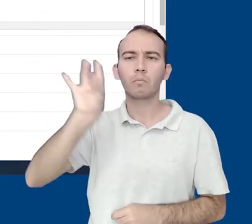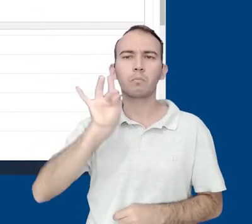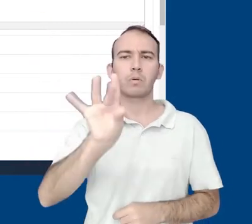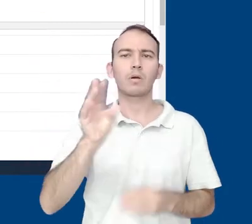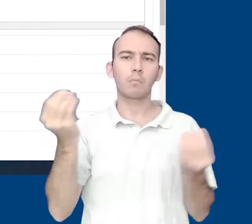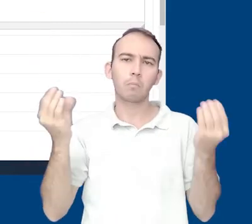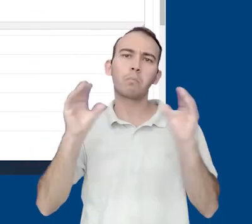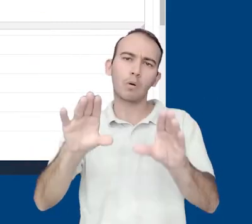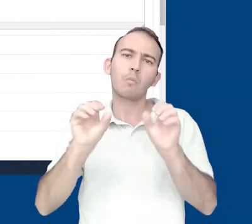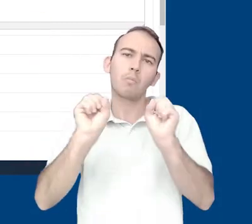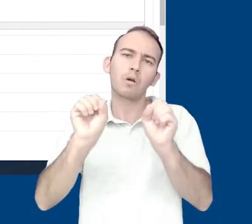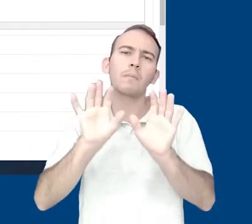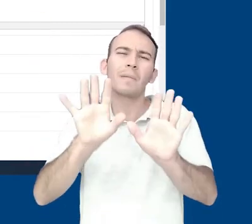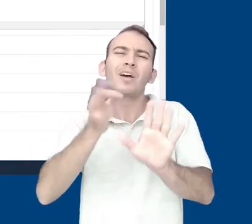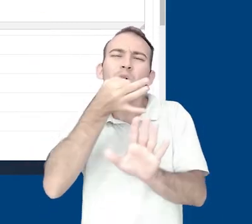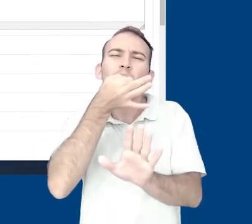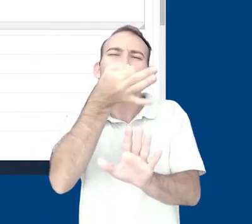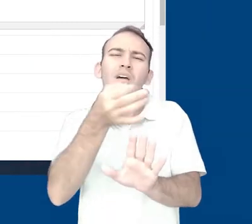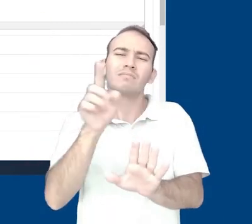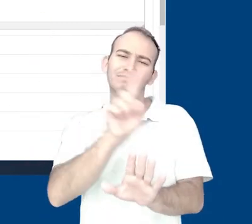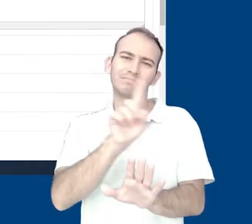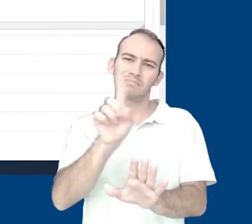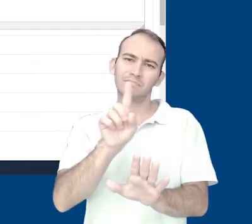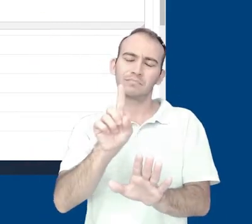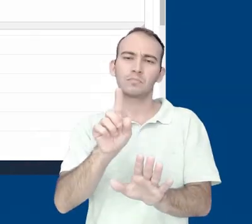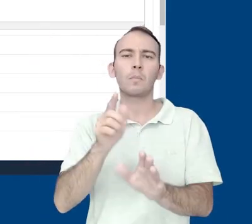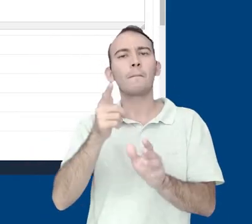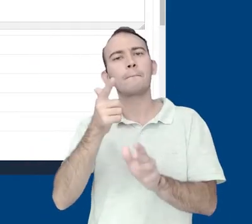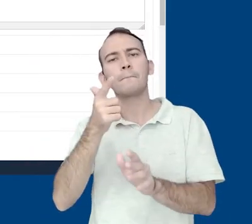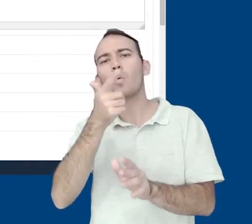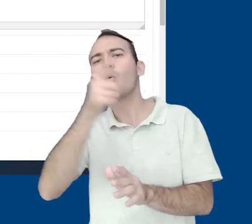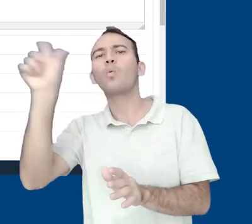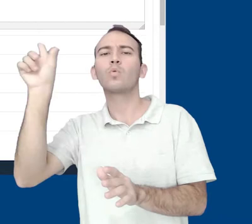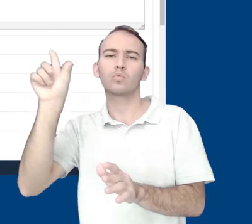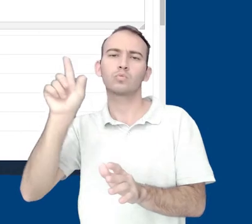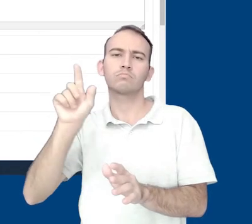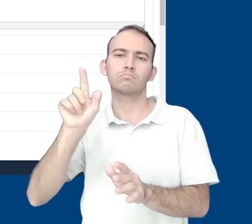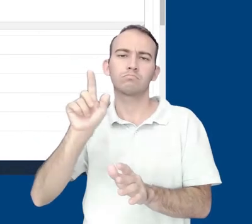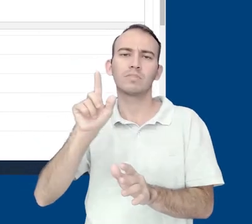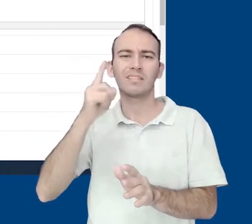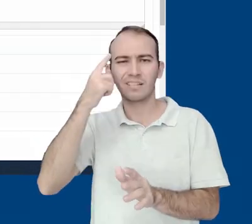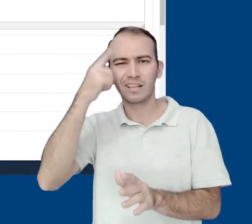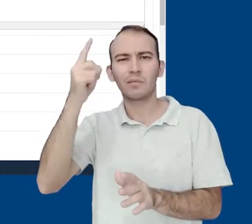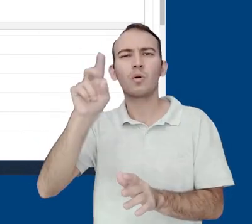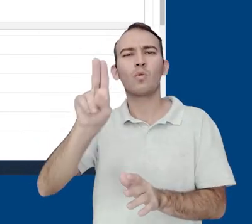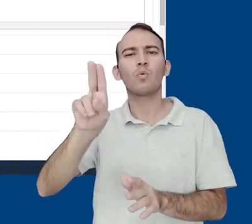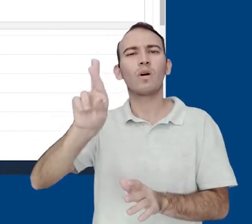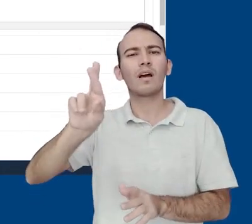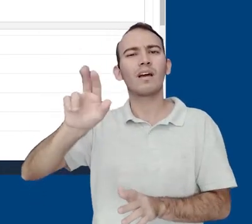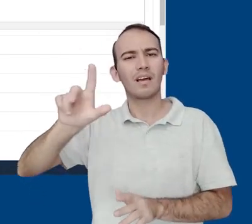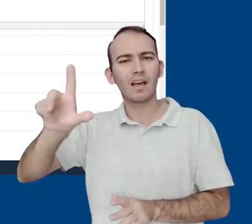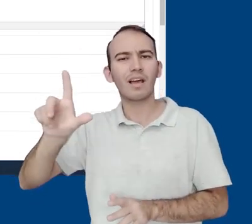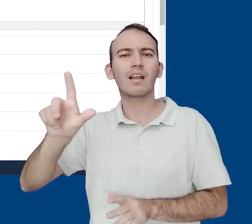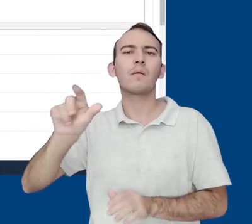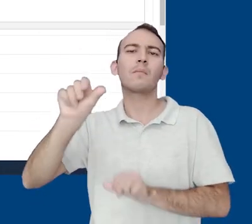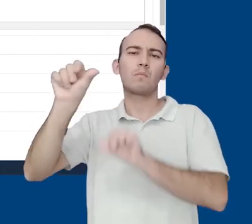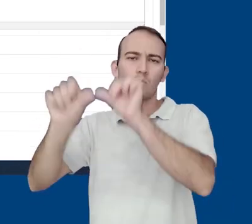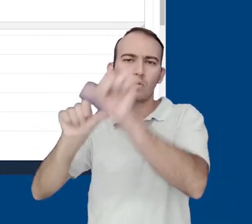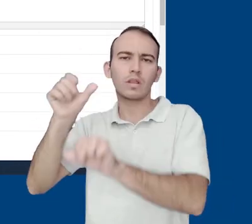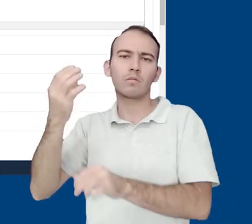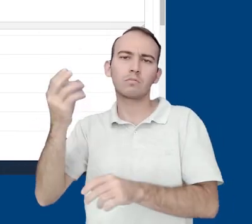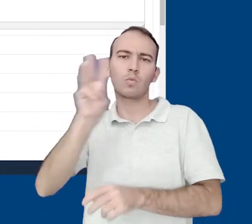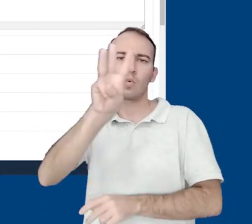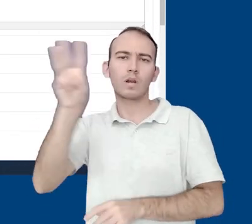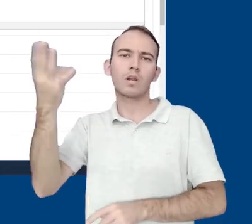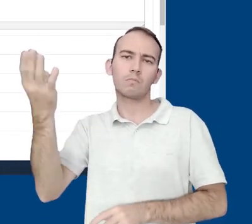de não ser recomendável, a gente vai estar falando do recurso URL, que mais interessante para inserir links isoladamente,